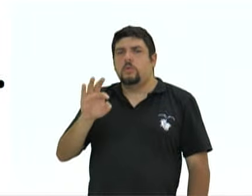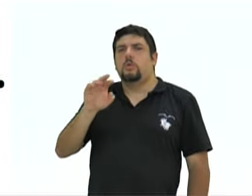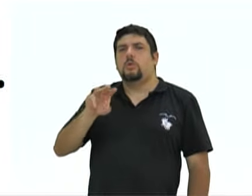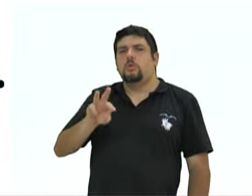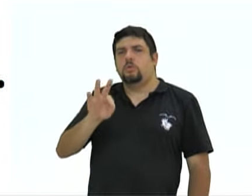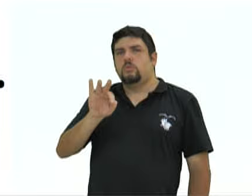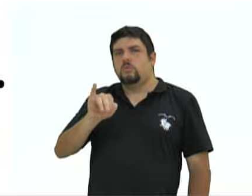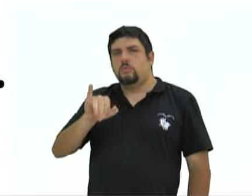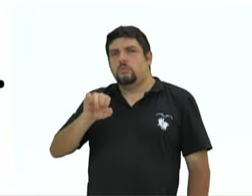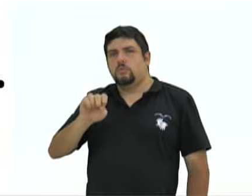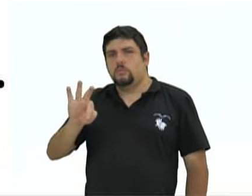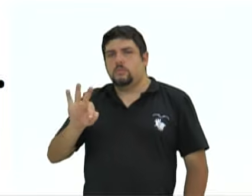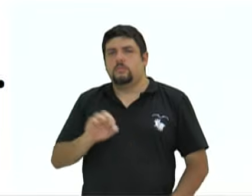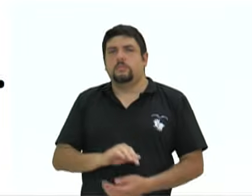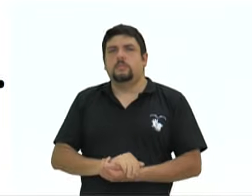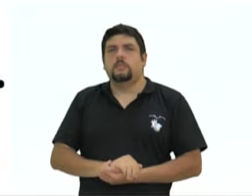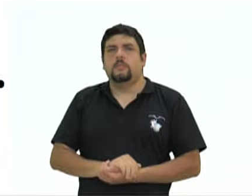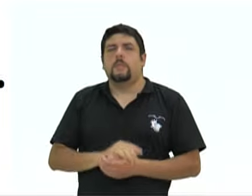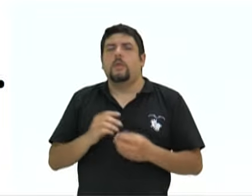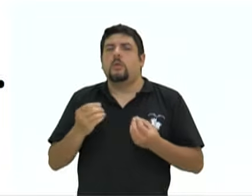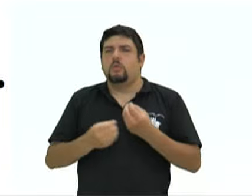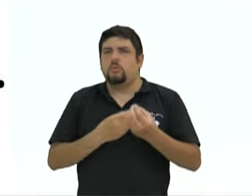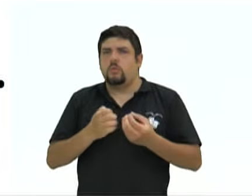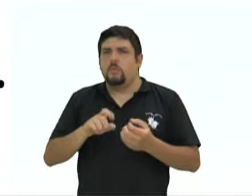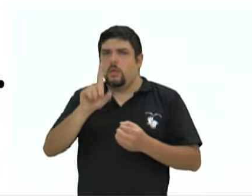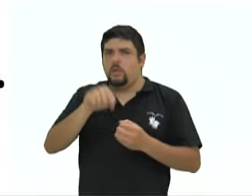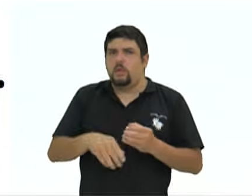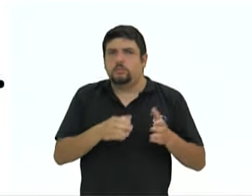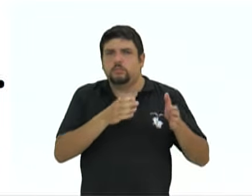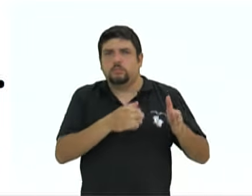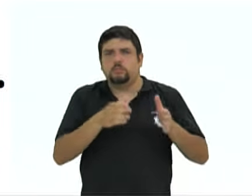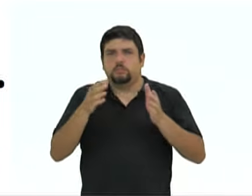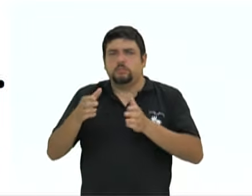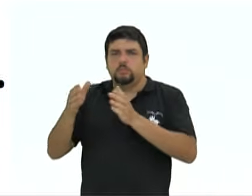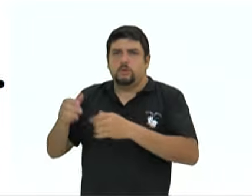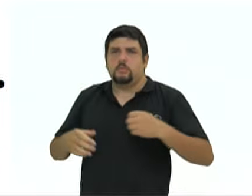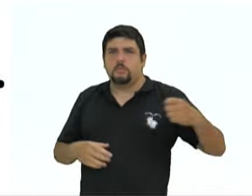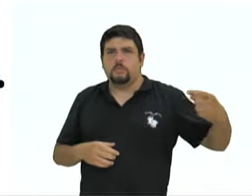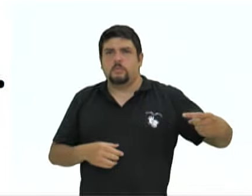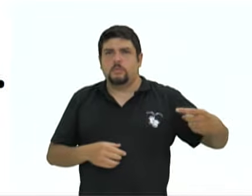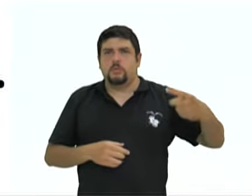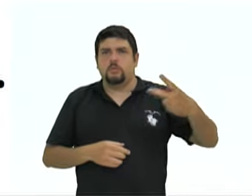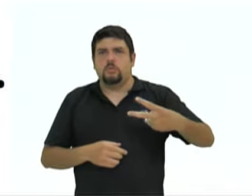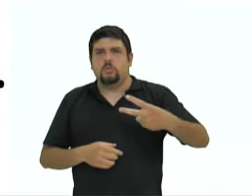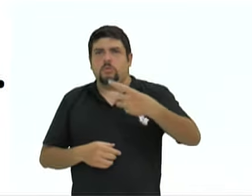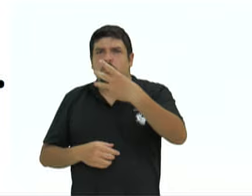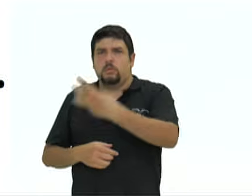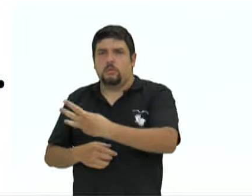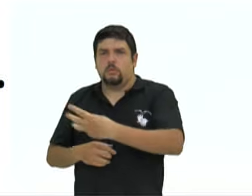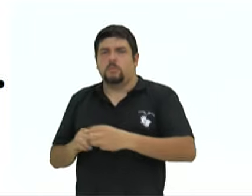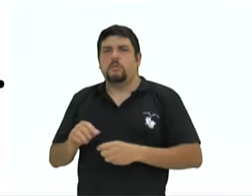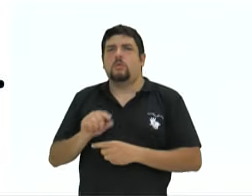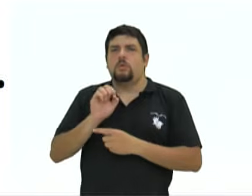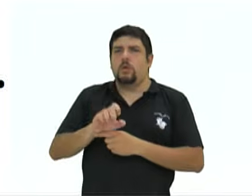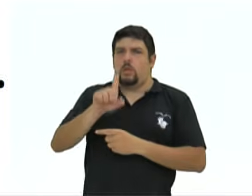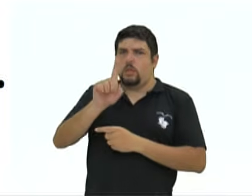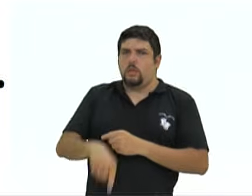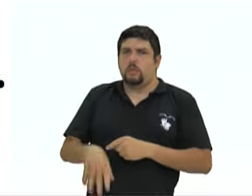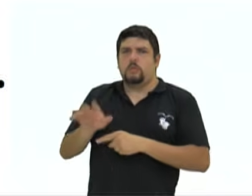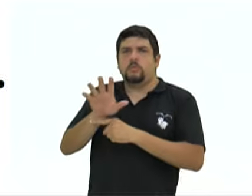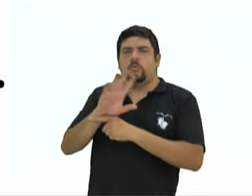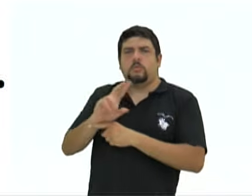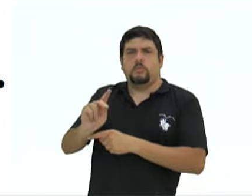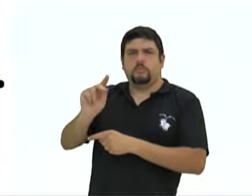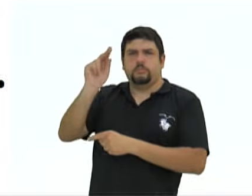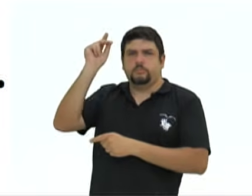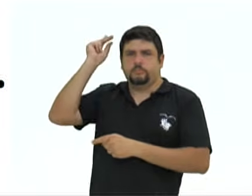aprendeu bastante da vez passada, que é a estrutura clássica de 3 atos. Vem lá do cinema clássico, essa estrutura, tem gente que ainda trabalha nesse